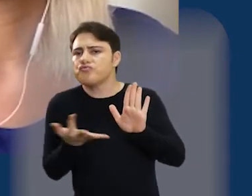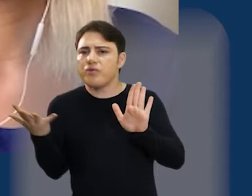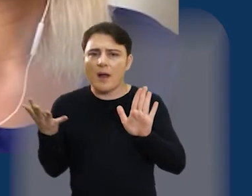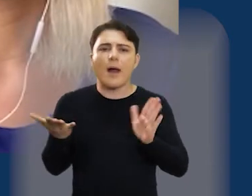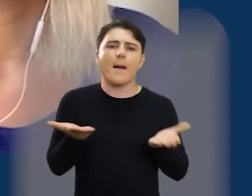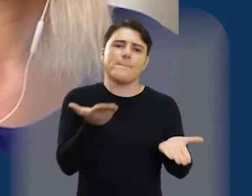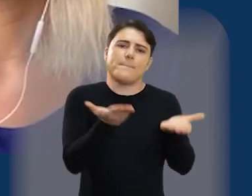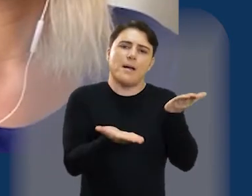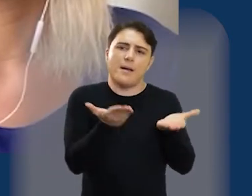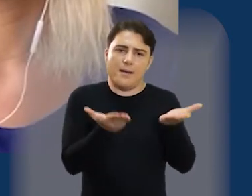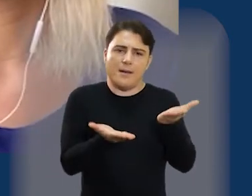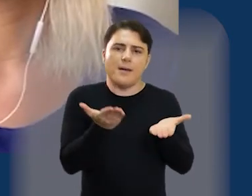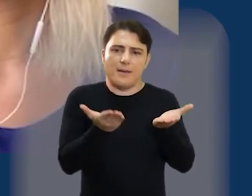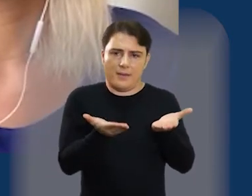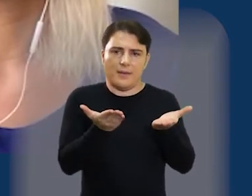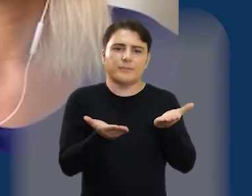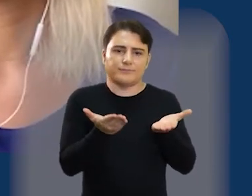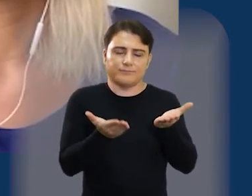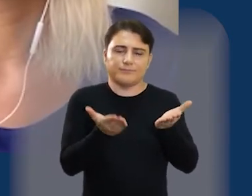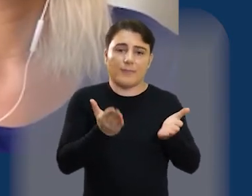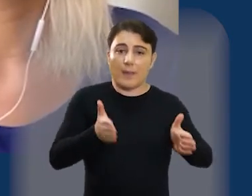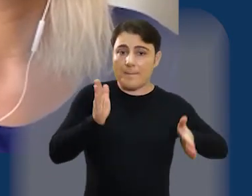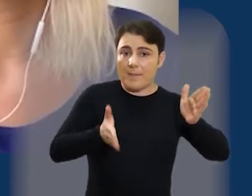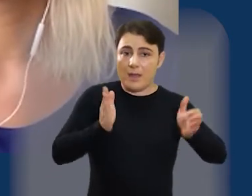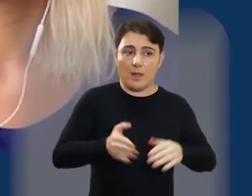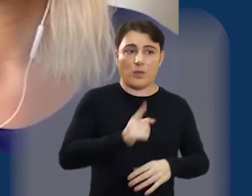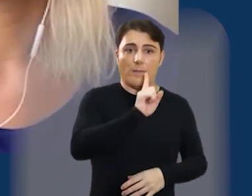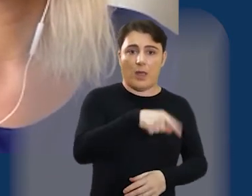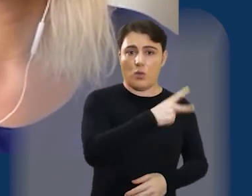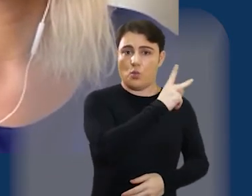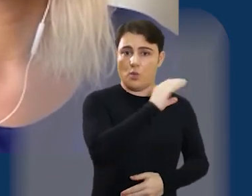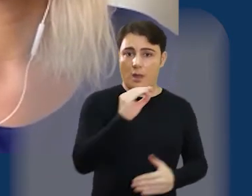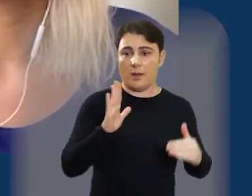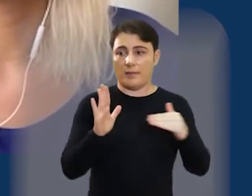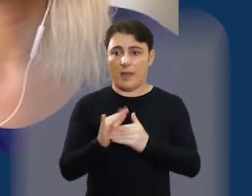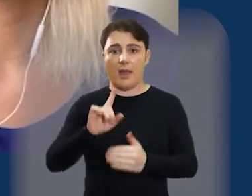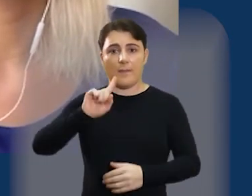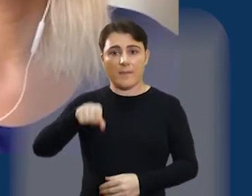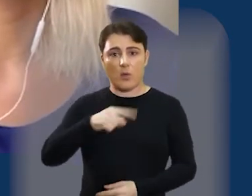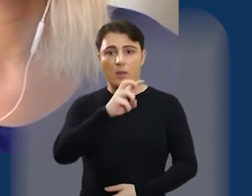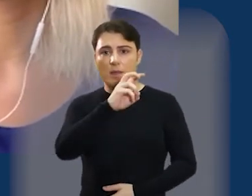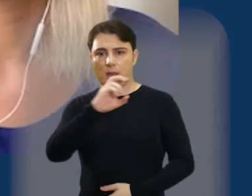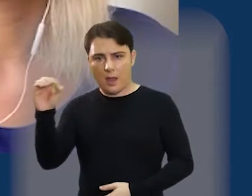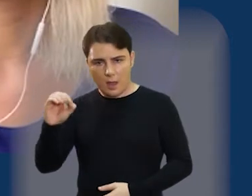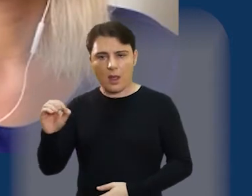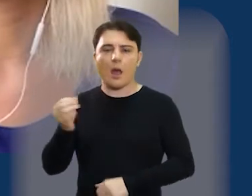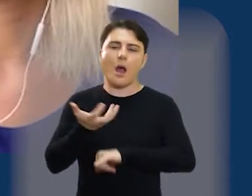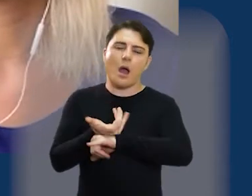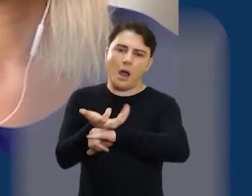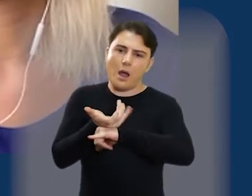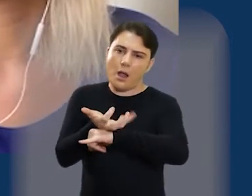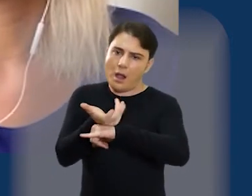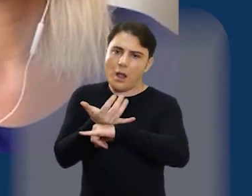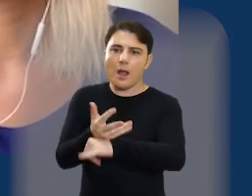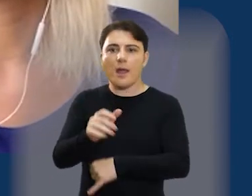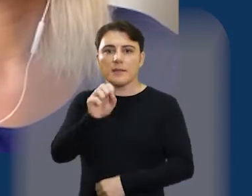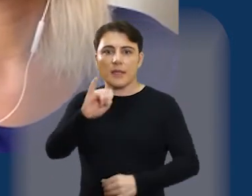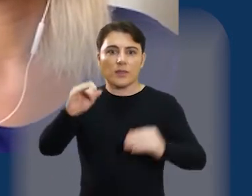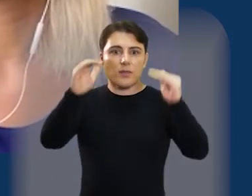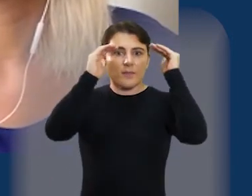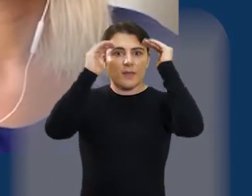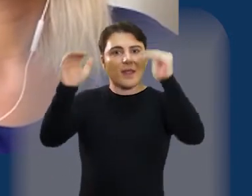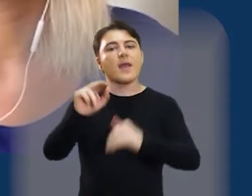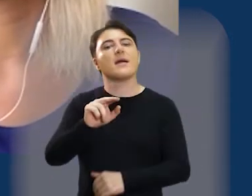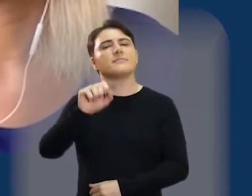sites, logicamente, científicos, e que tem lá dietas de 1.200, de 1.500 calorias, onde a pessoa, de